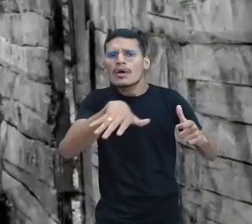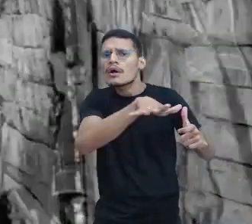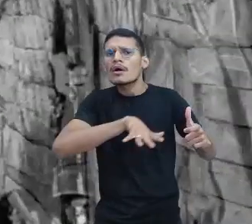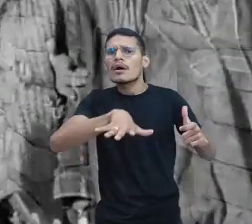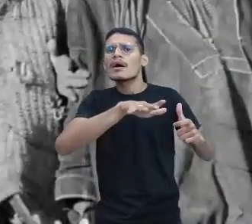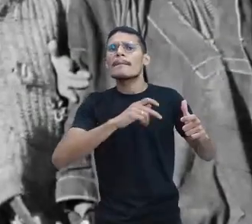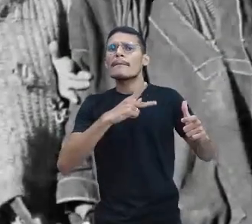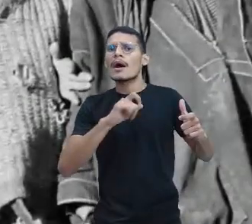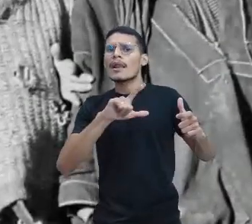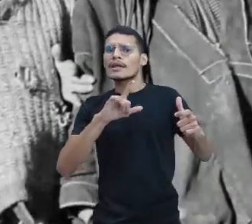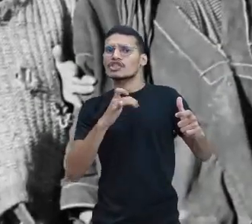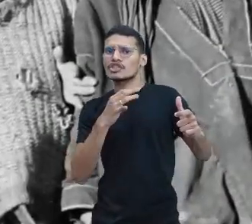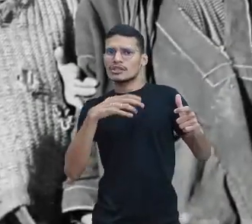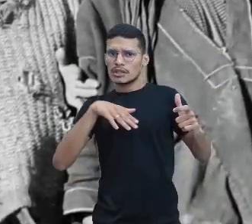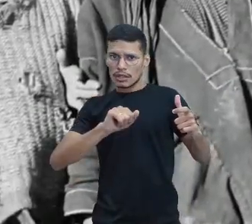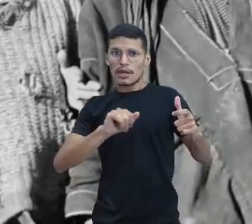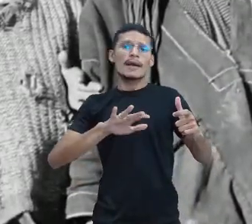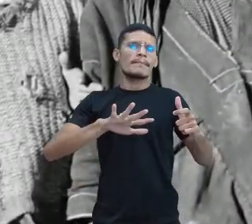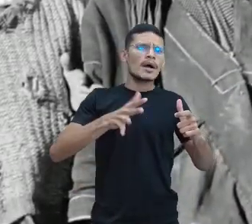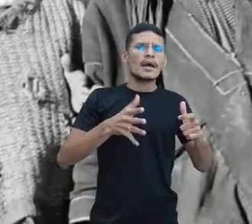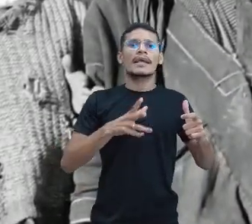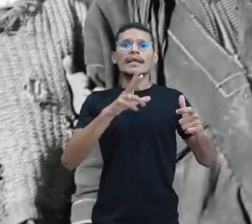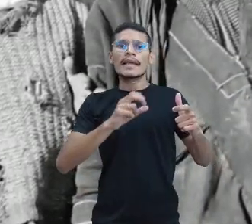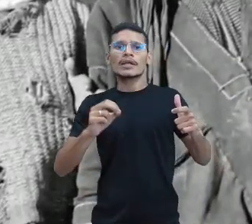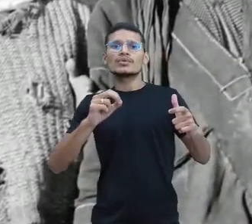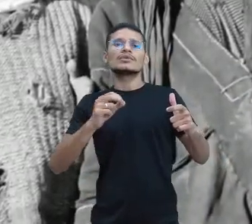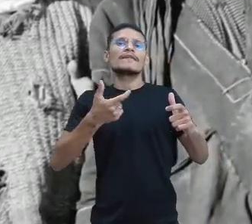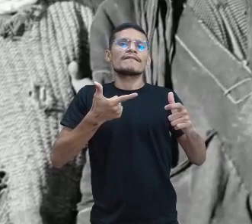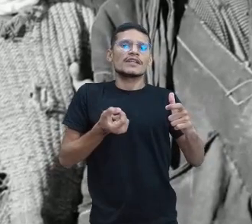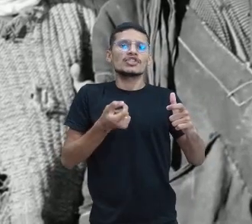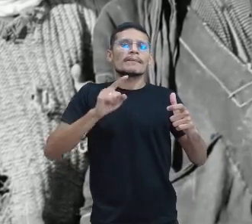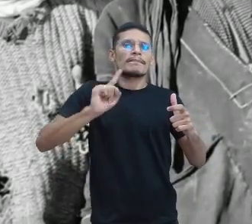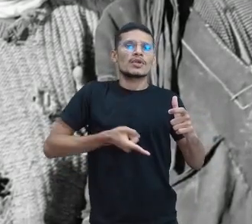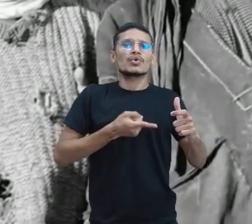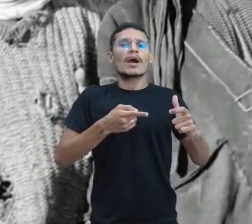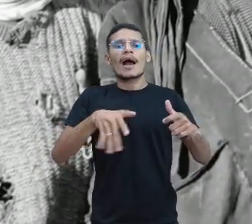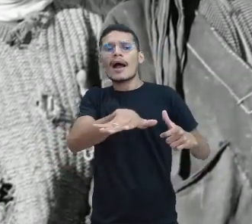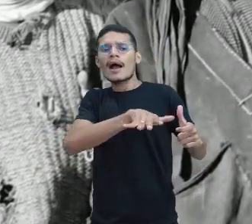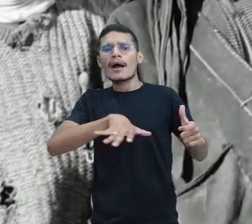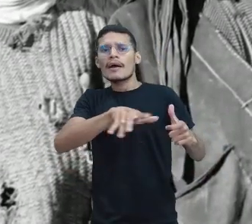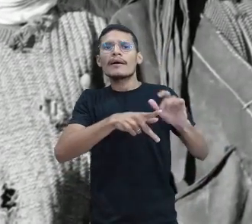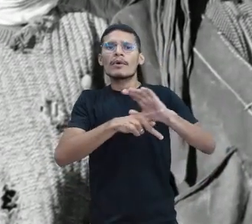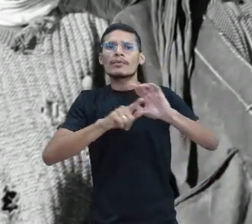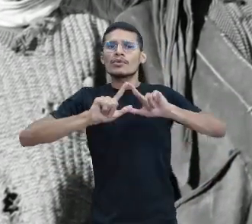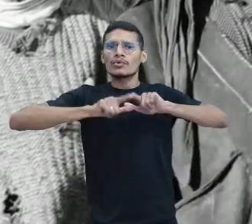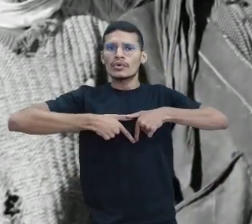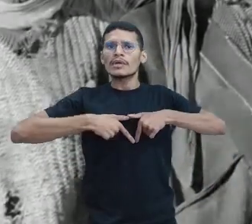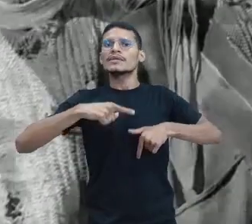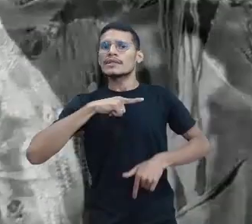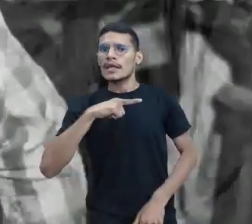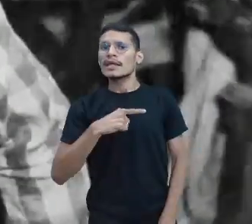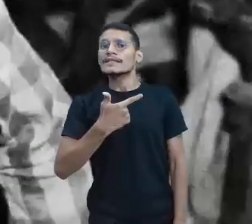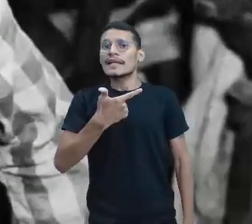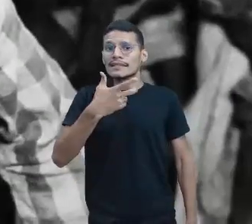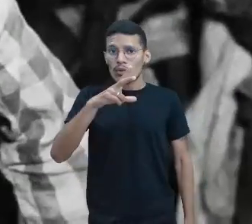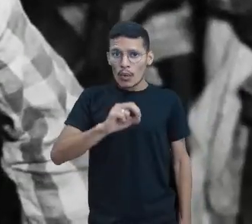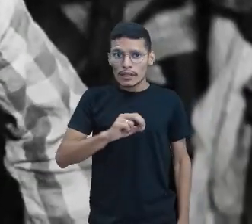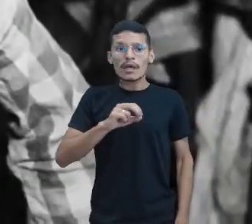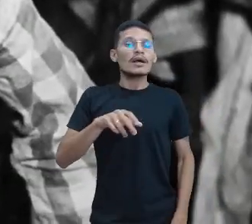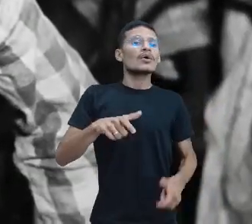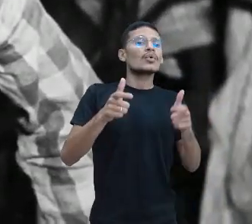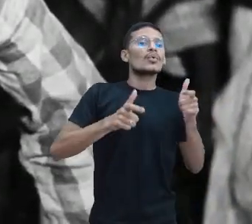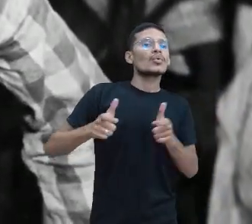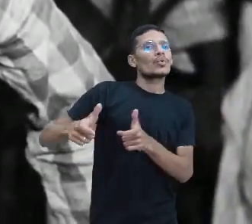Palestina. Atualmente, mais de 520 mil colonos israelenses vivem em cerca de 150 assentamentos na